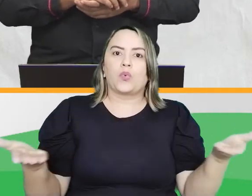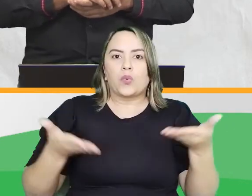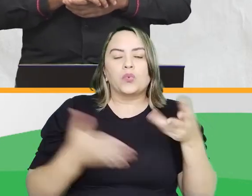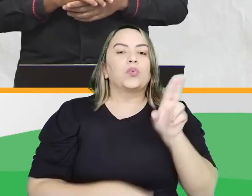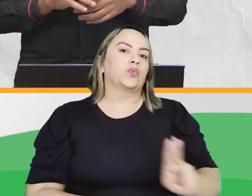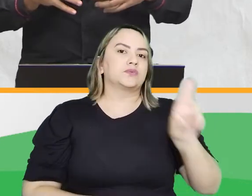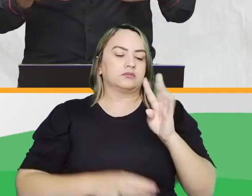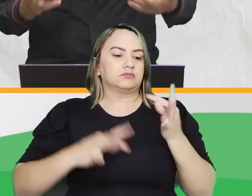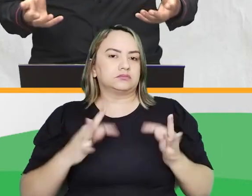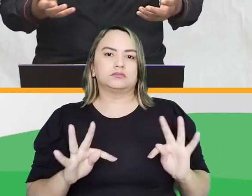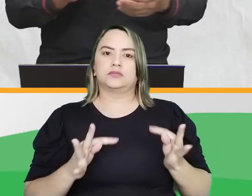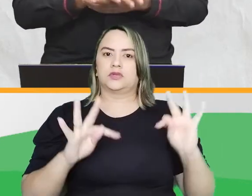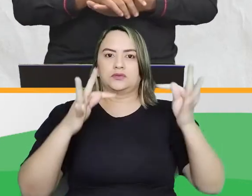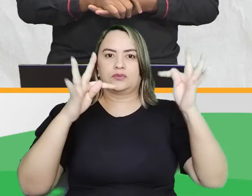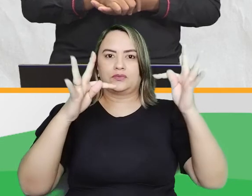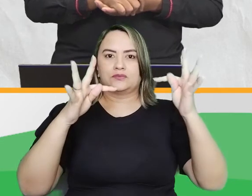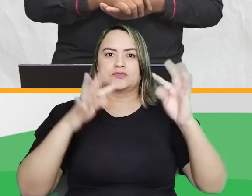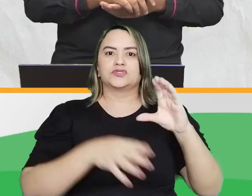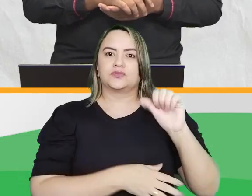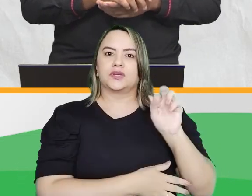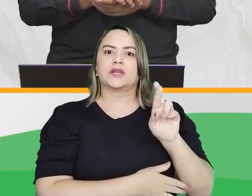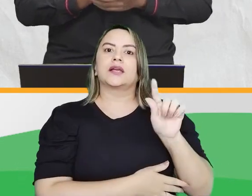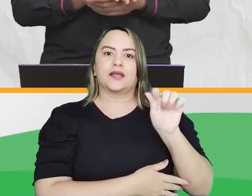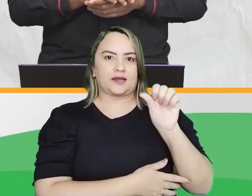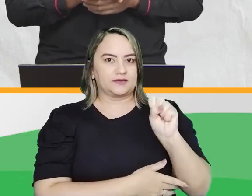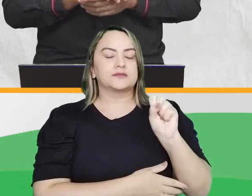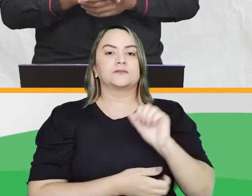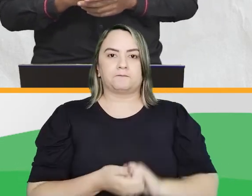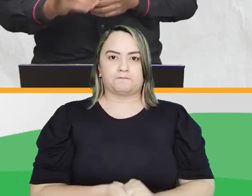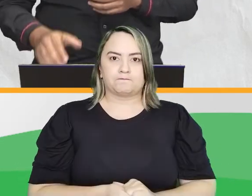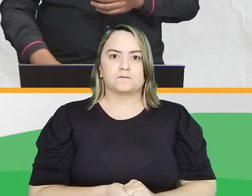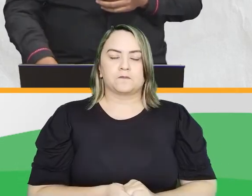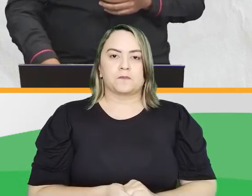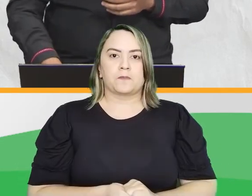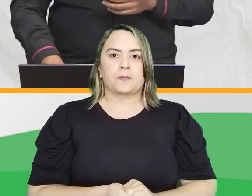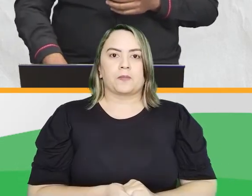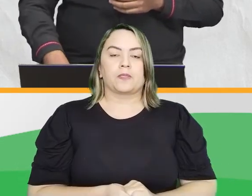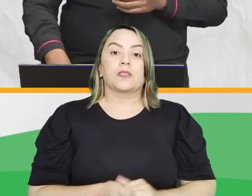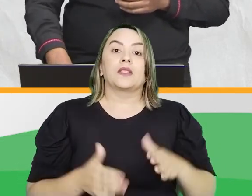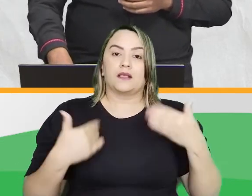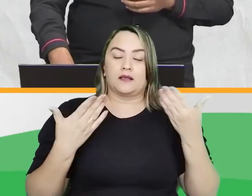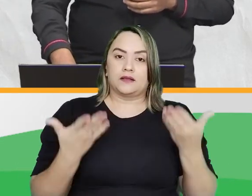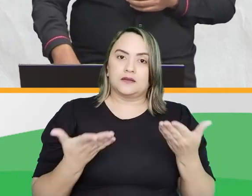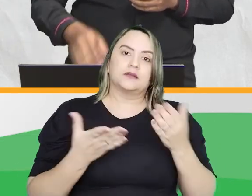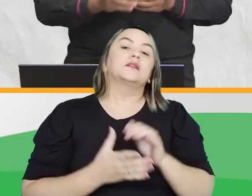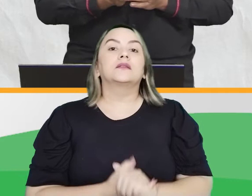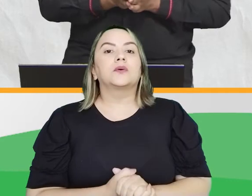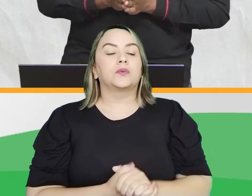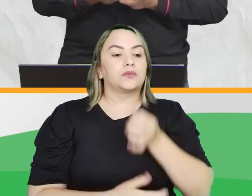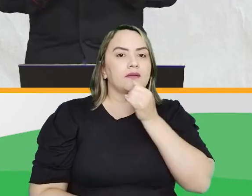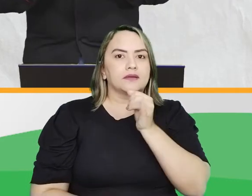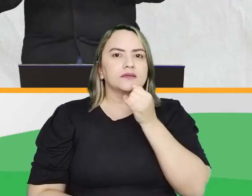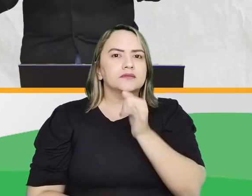utiliza aplicações, né, principalmente tecnológicas, a partir do comportamento de cargas elétricas. Tá bem? Então, vamos